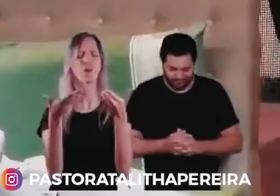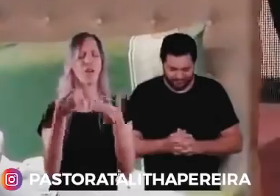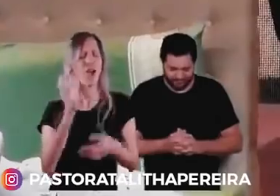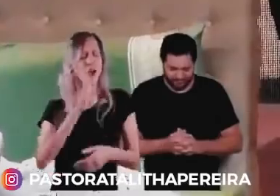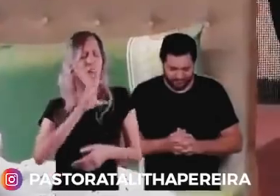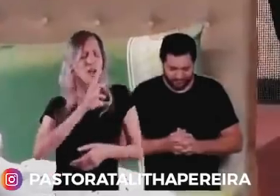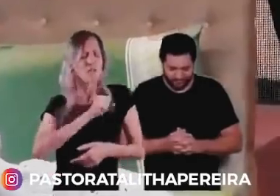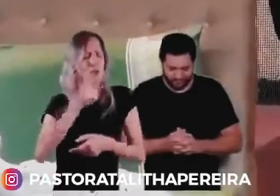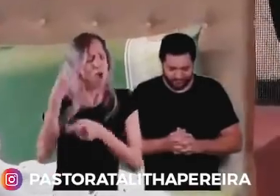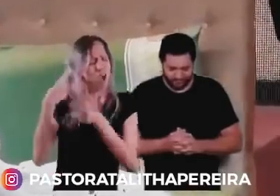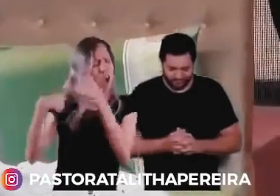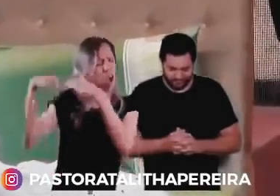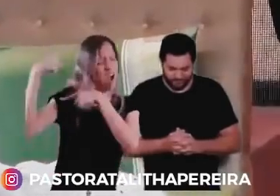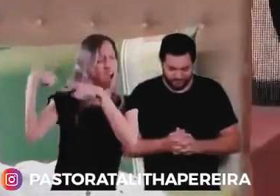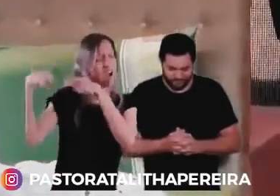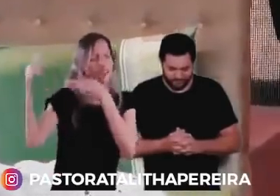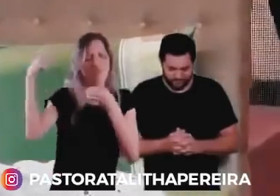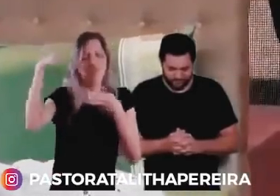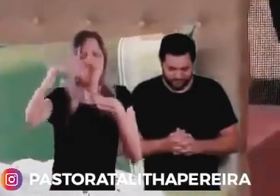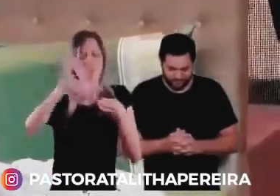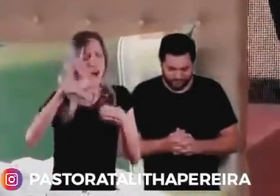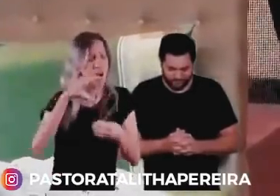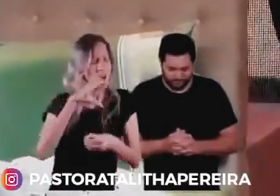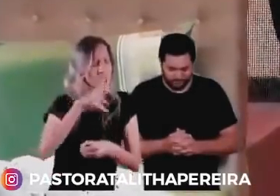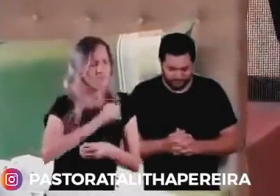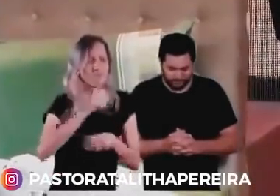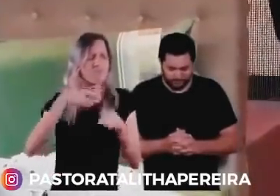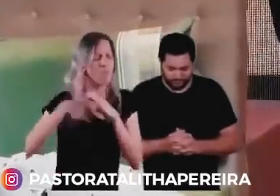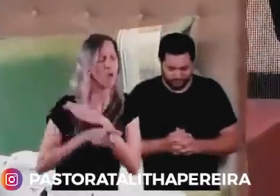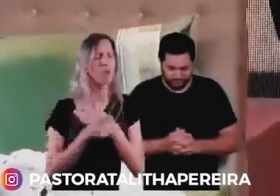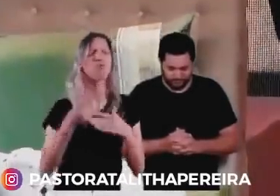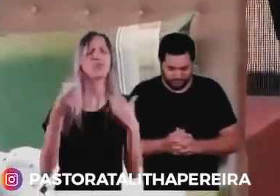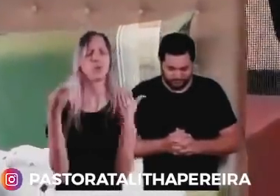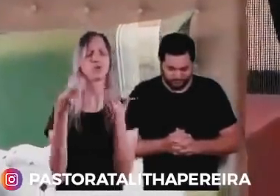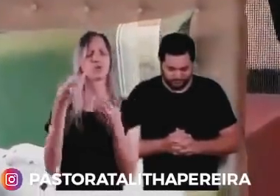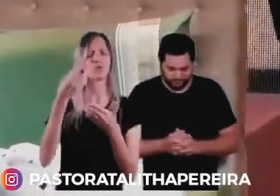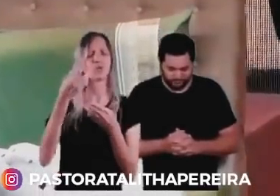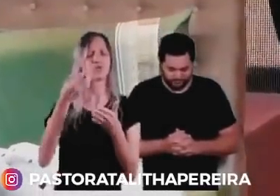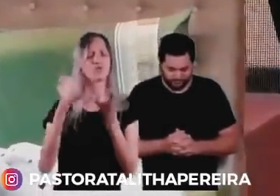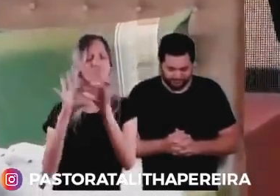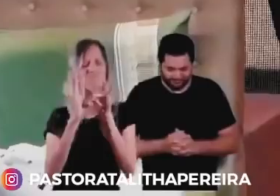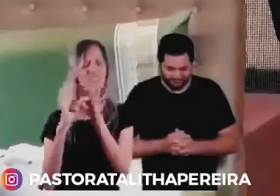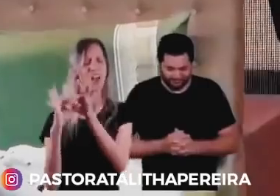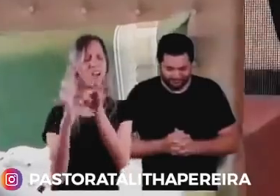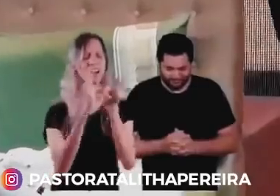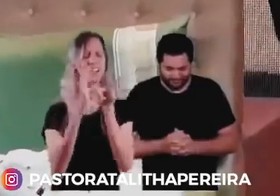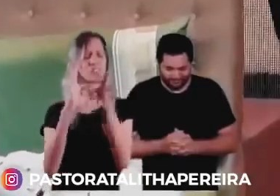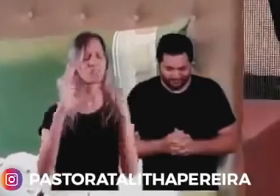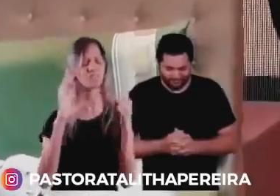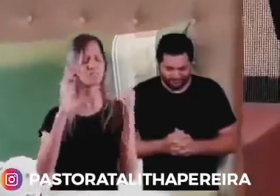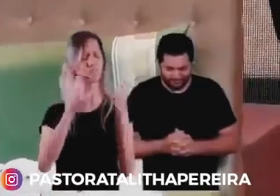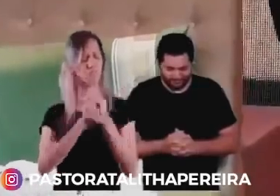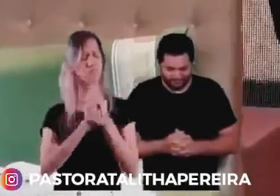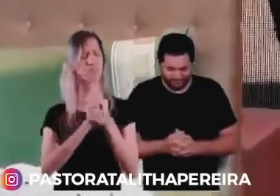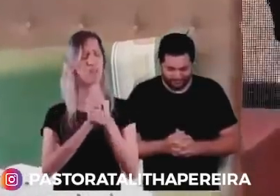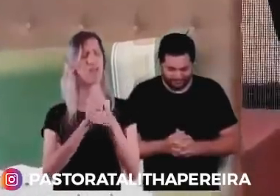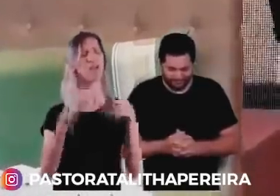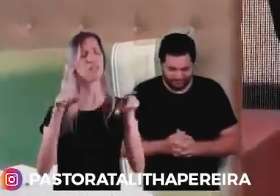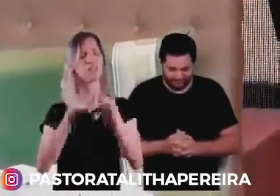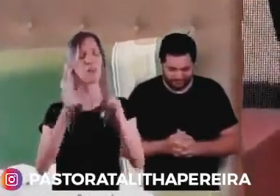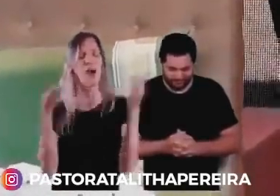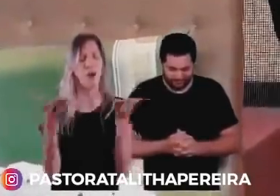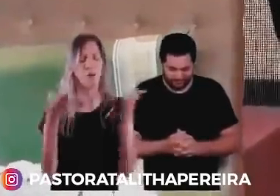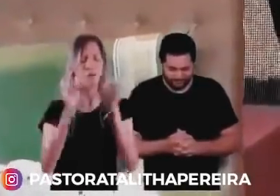amor. Nós declaramos, ó Pai, a volta aos princípios da aliança. Nós declaramos